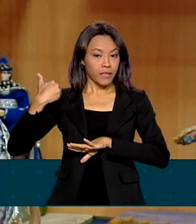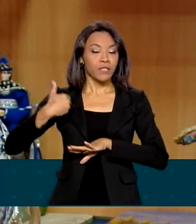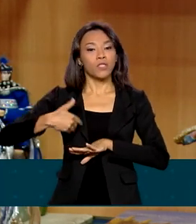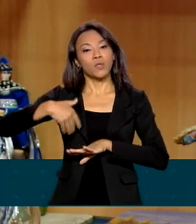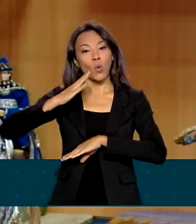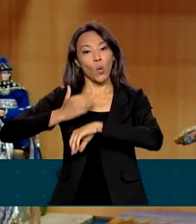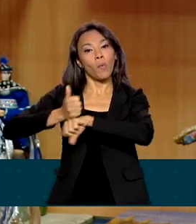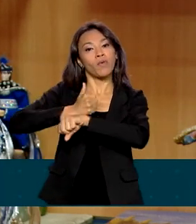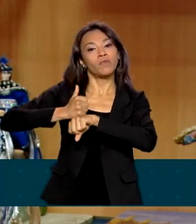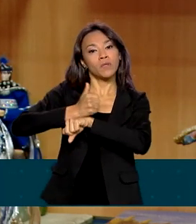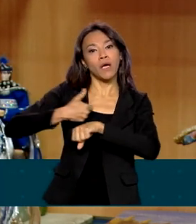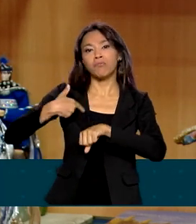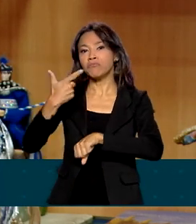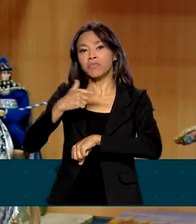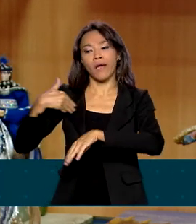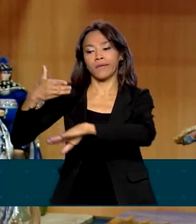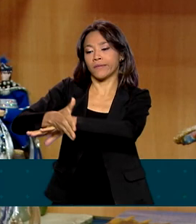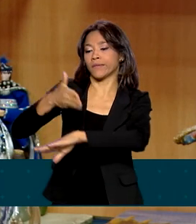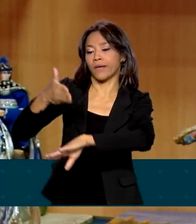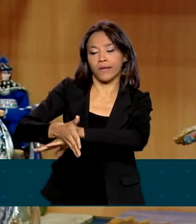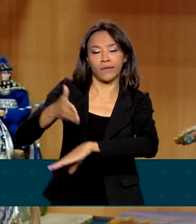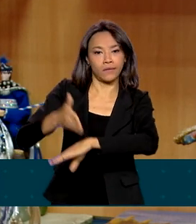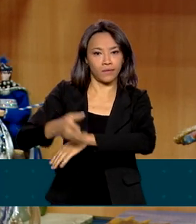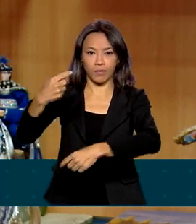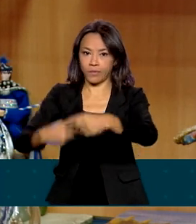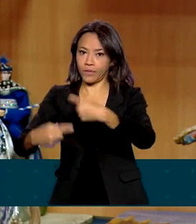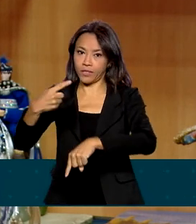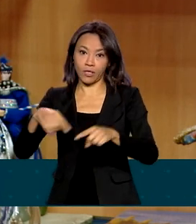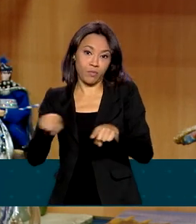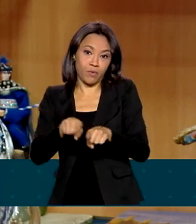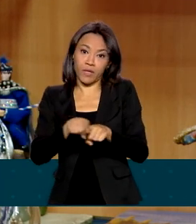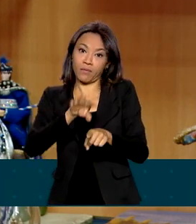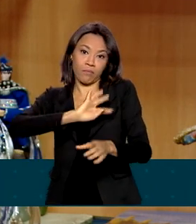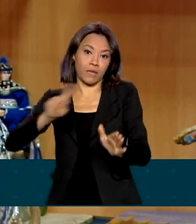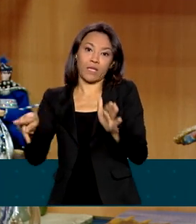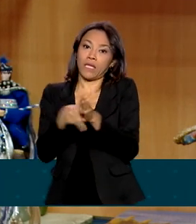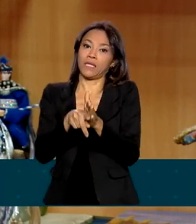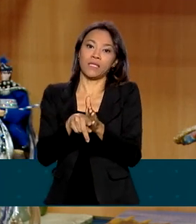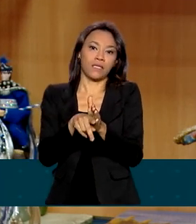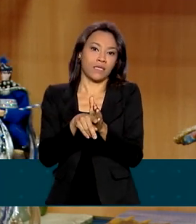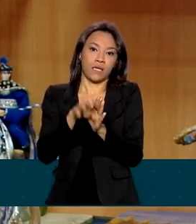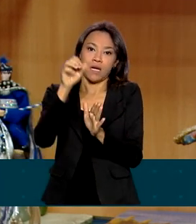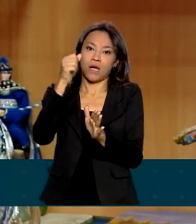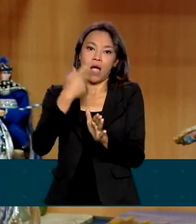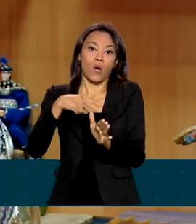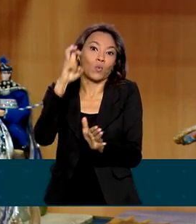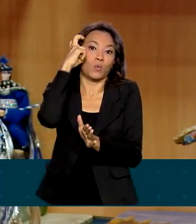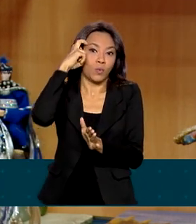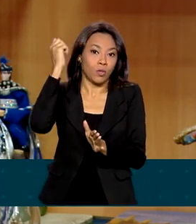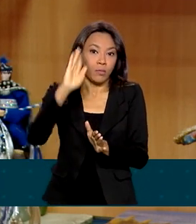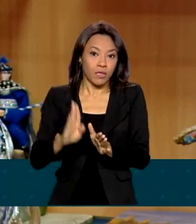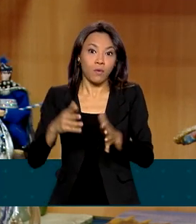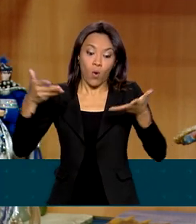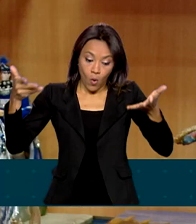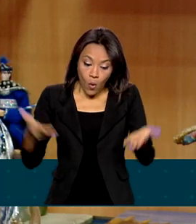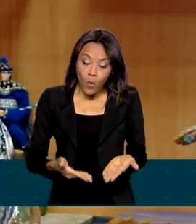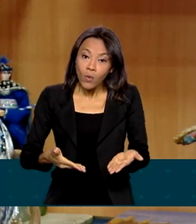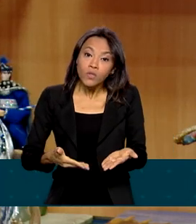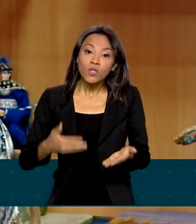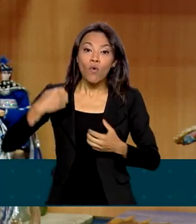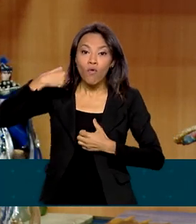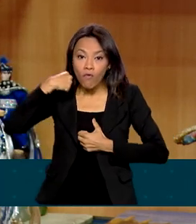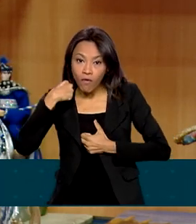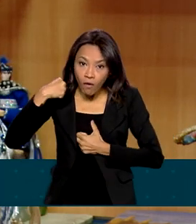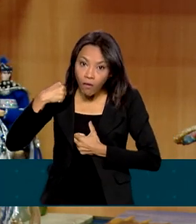ele tinha muito pouco acesso às políticas públicas pelo fato do Forró você patrimônio cultural imaterial mas hoje Através disso o forró Tem sim